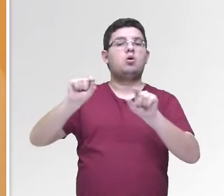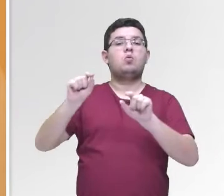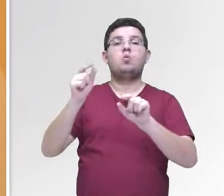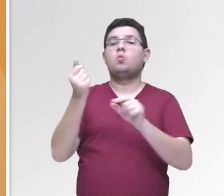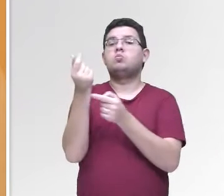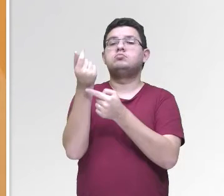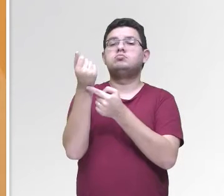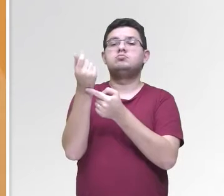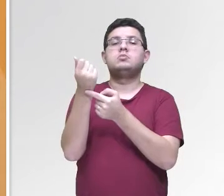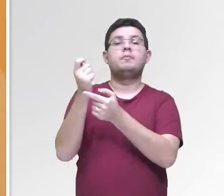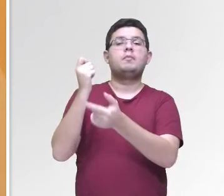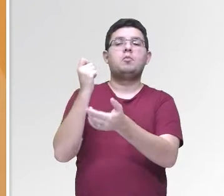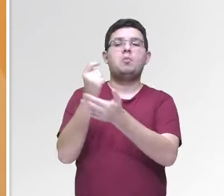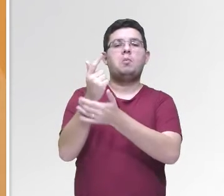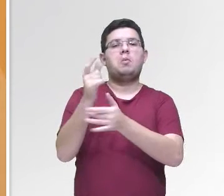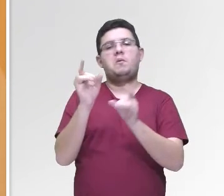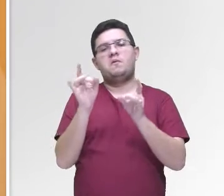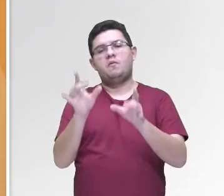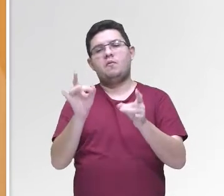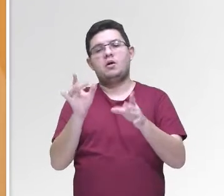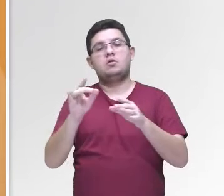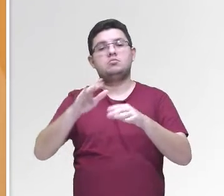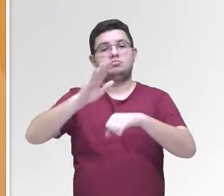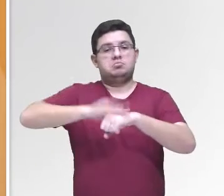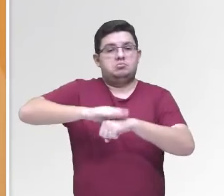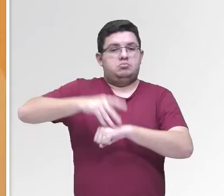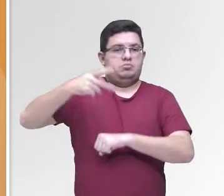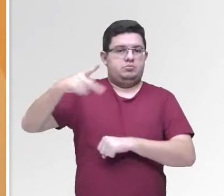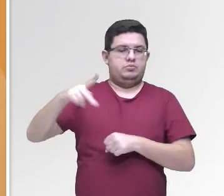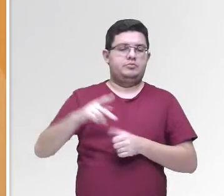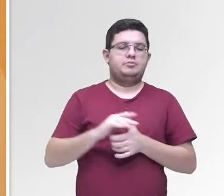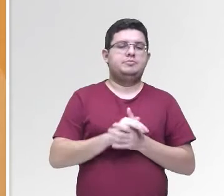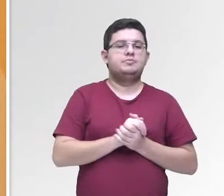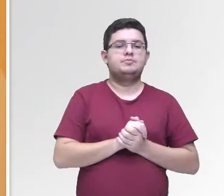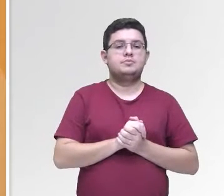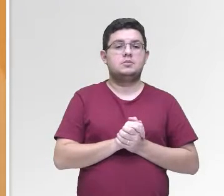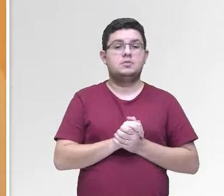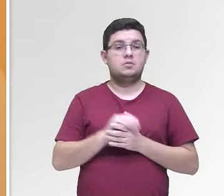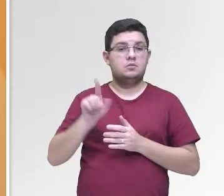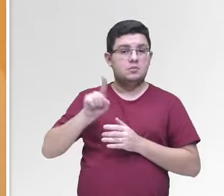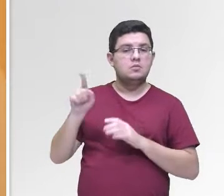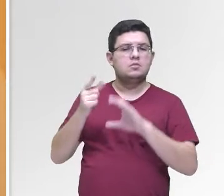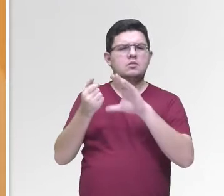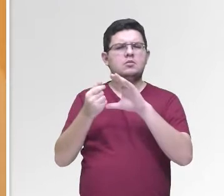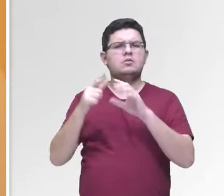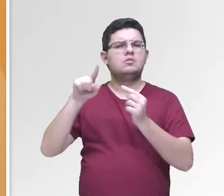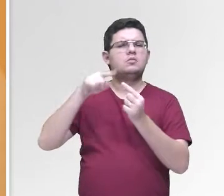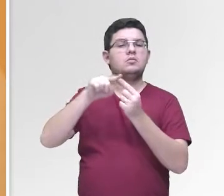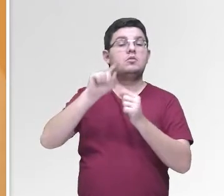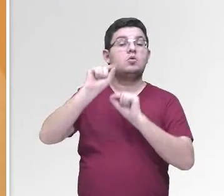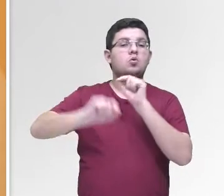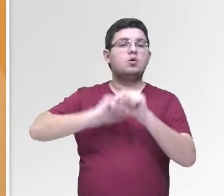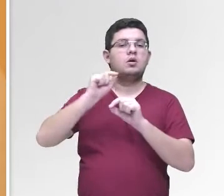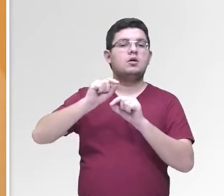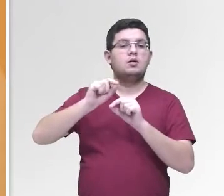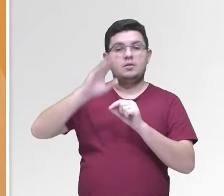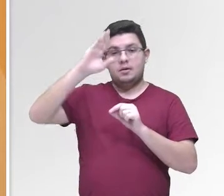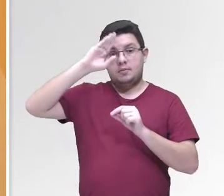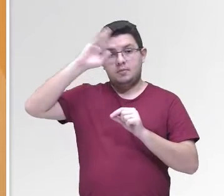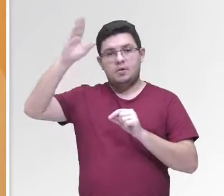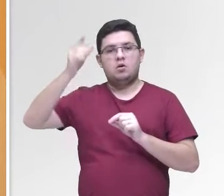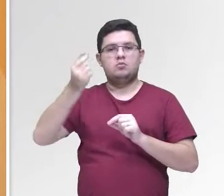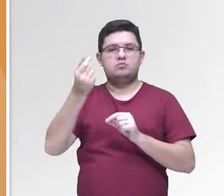naquele momento, tá? E o principal objetivo do capitalismo é adquirir o lucro. Observem